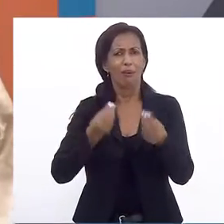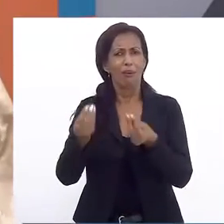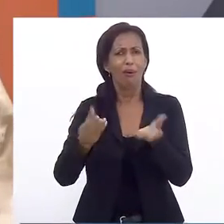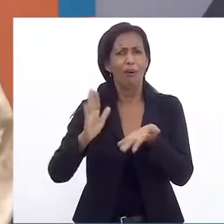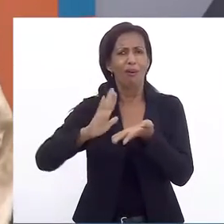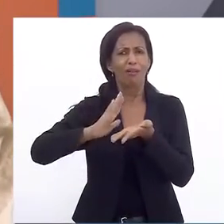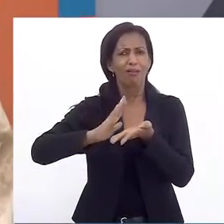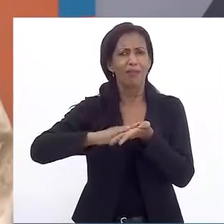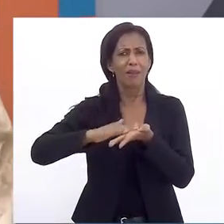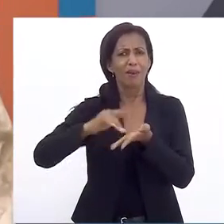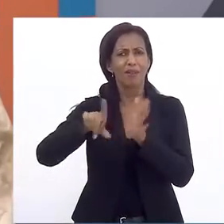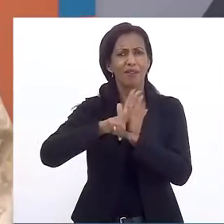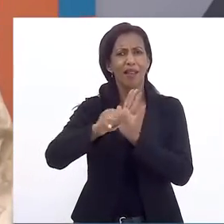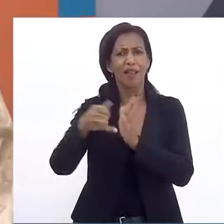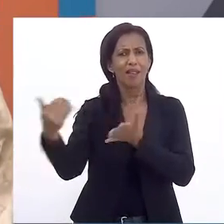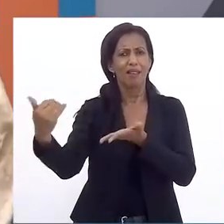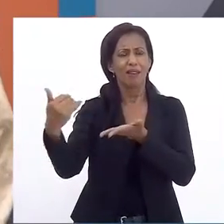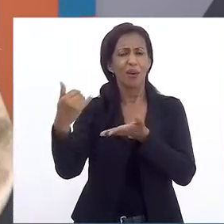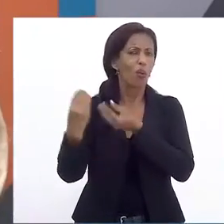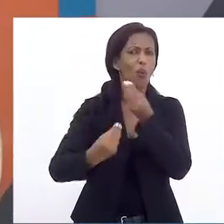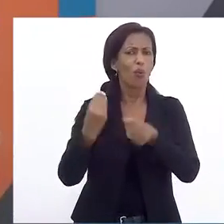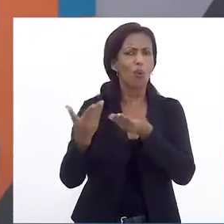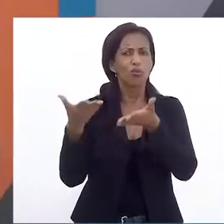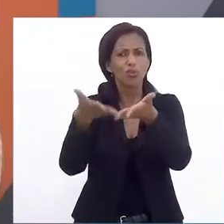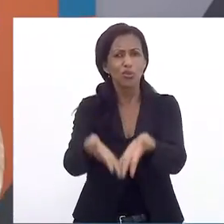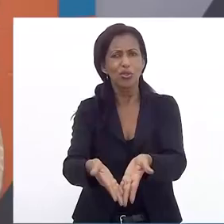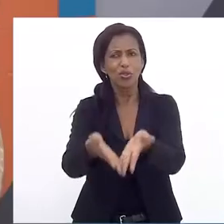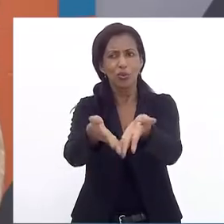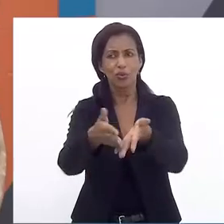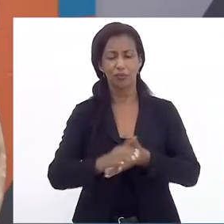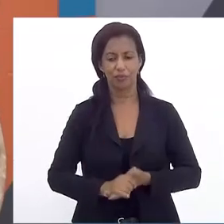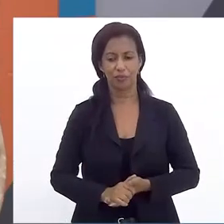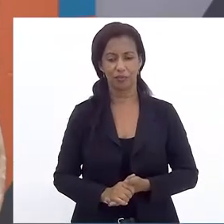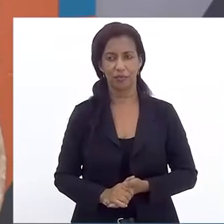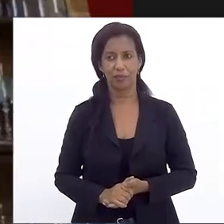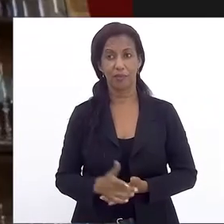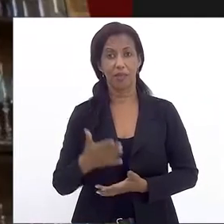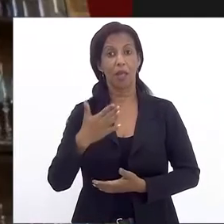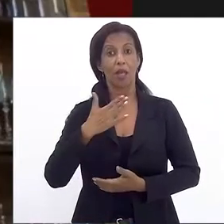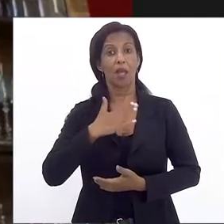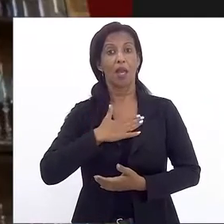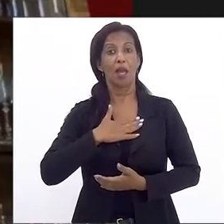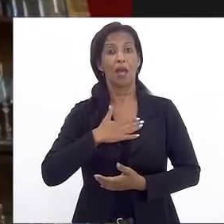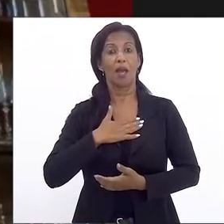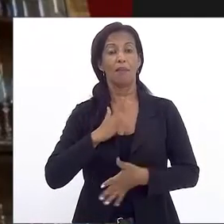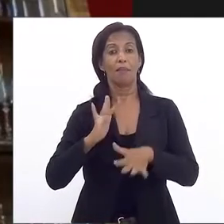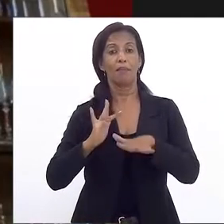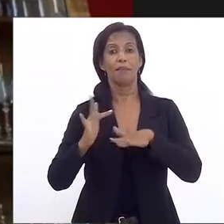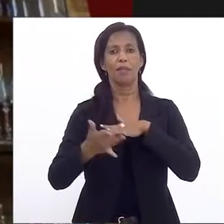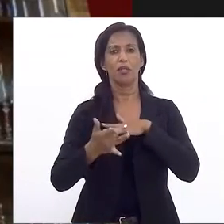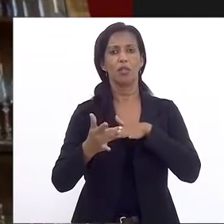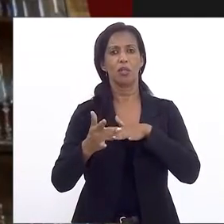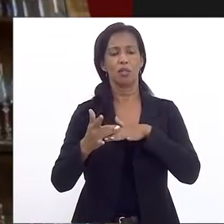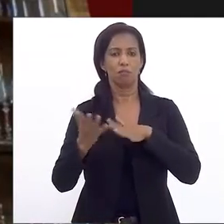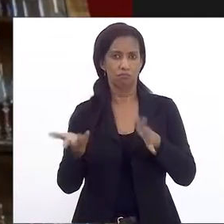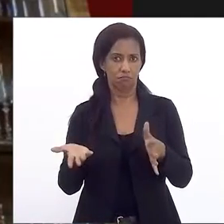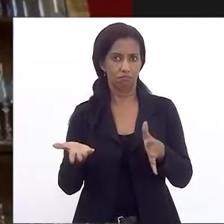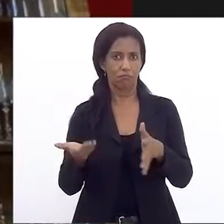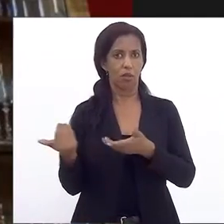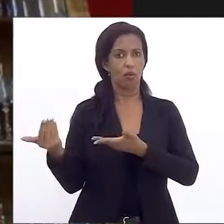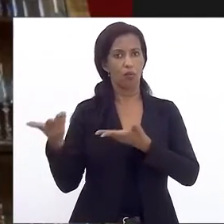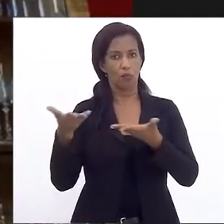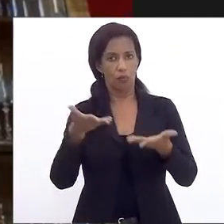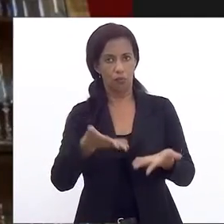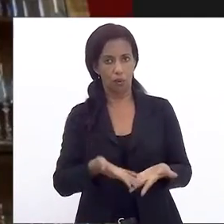o processo embrionário da demanda da lei ter chegado até a senhora? Olha, chegou através das minhas